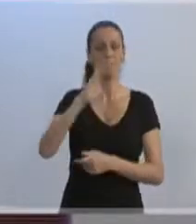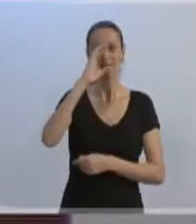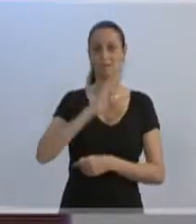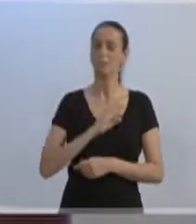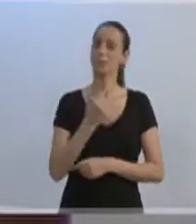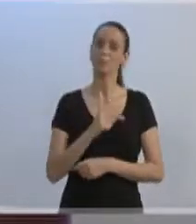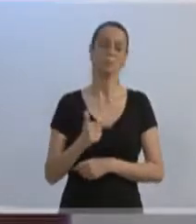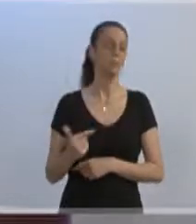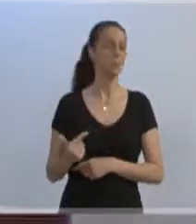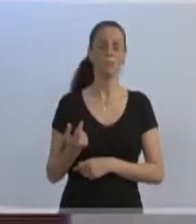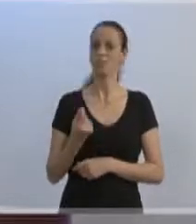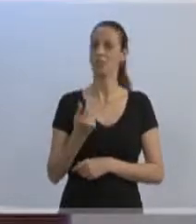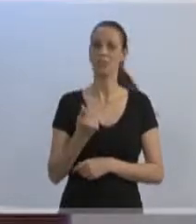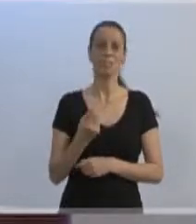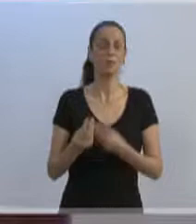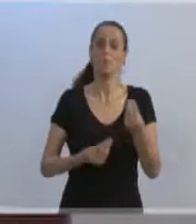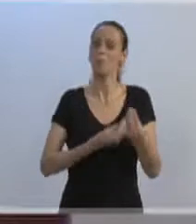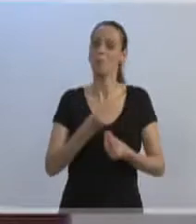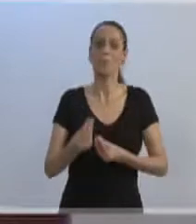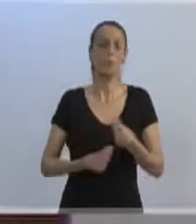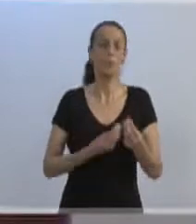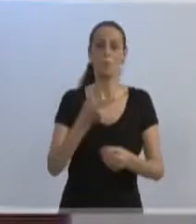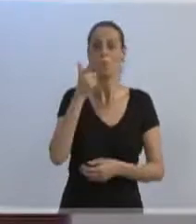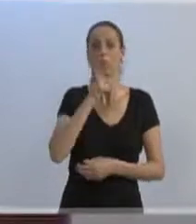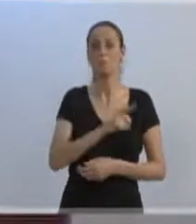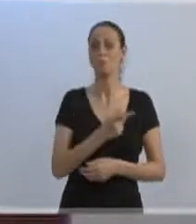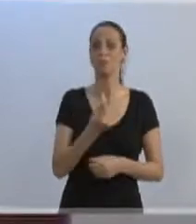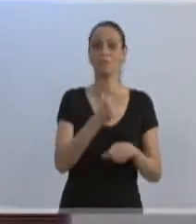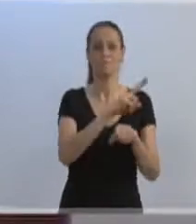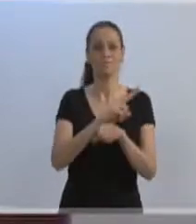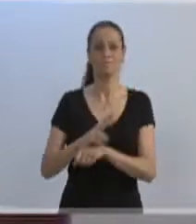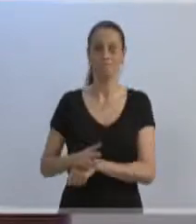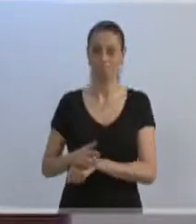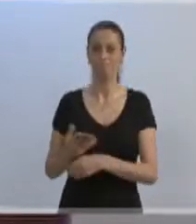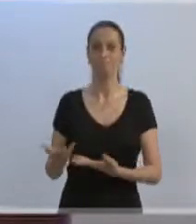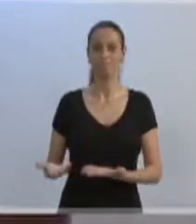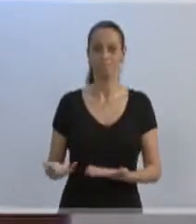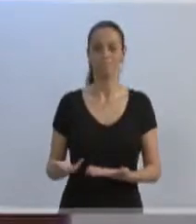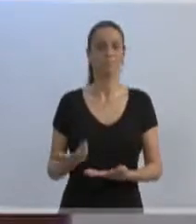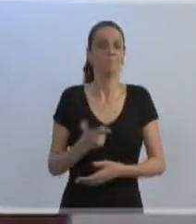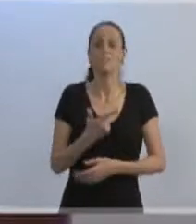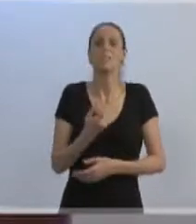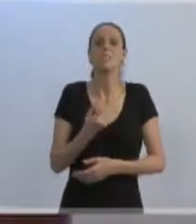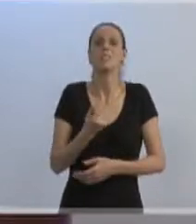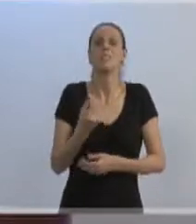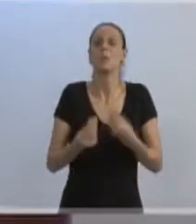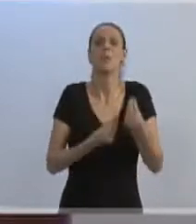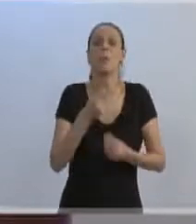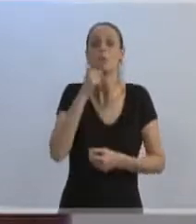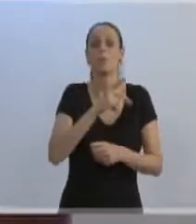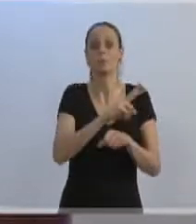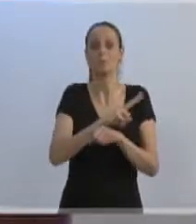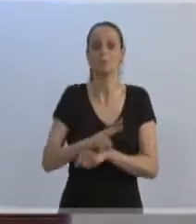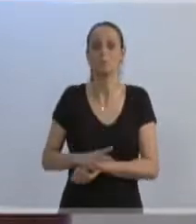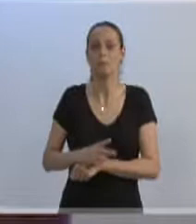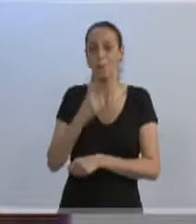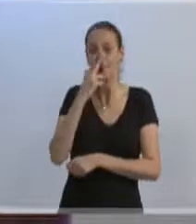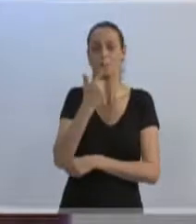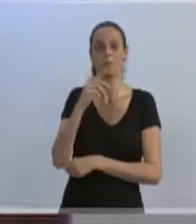capacidade não tinha como não tinha oportunidade de procurar uma instituição financeira bancária que não lhe dava atenção